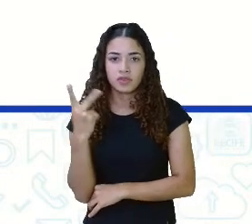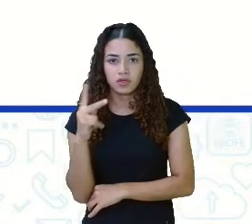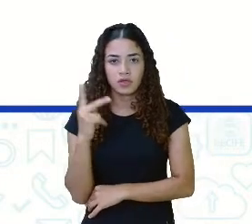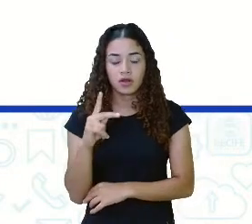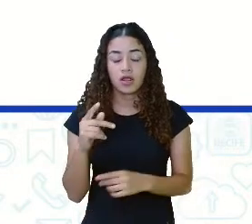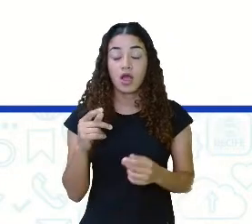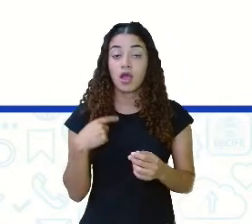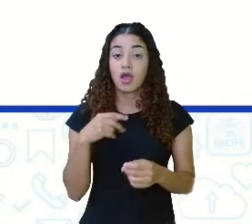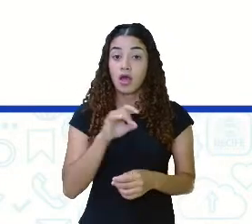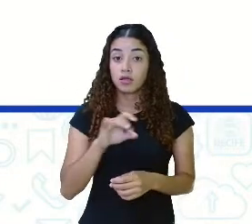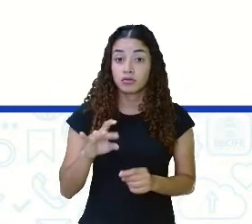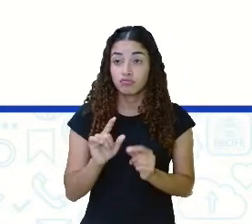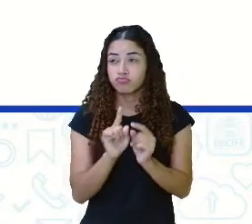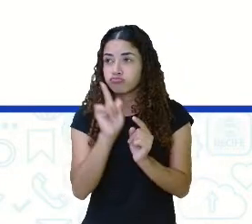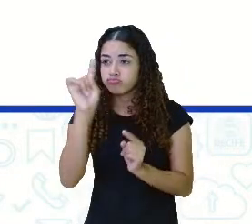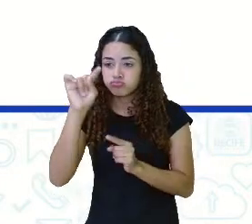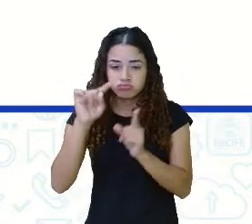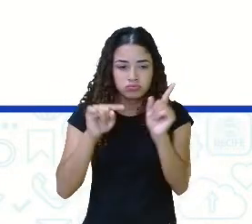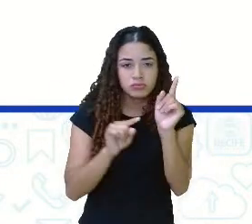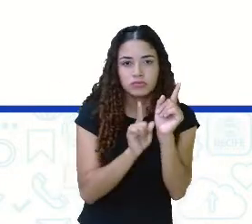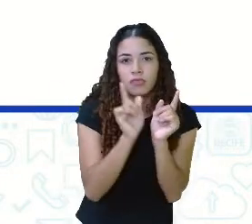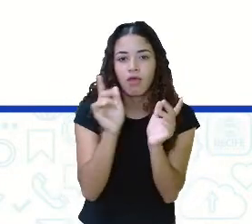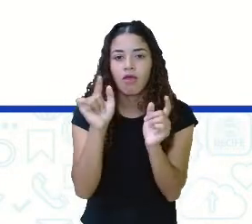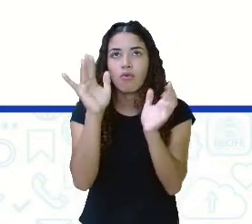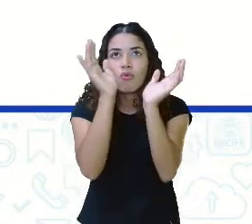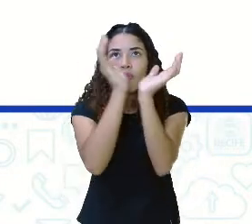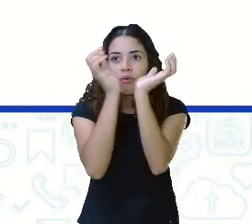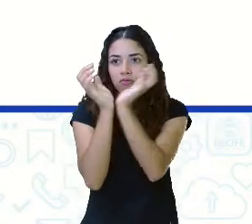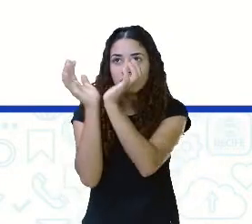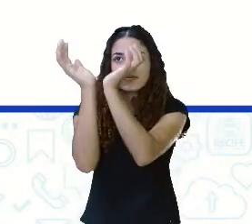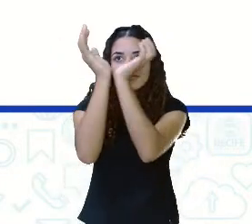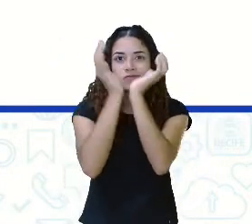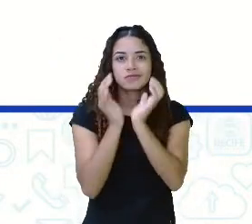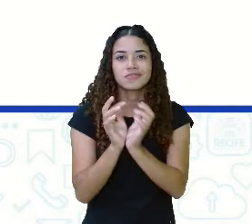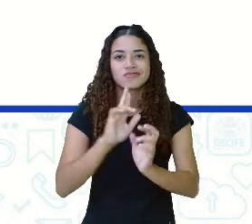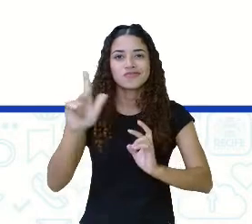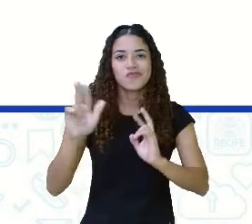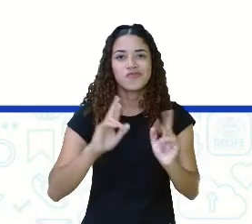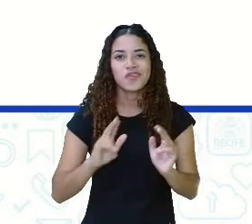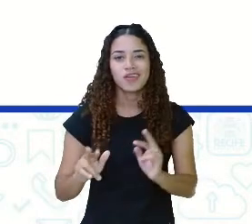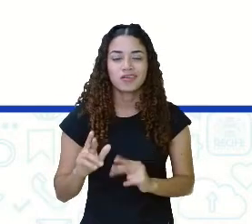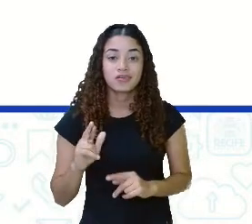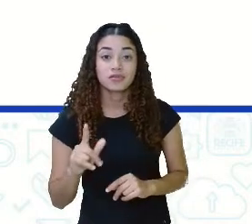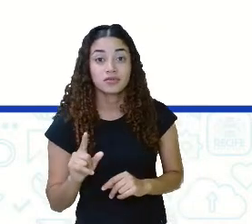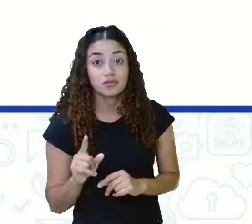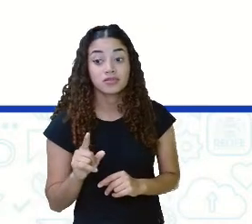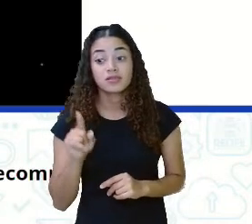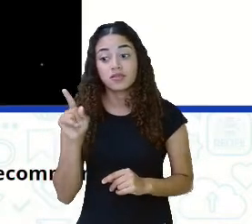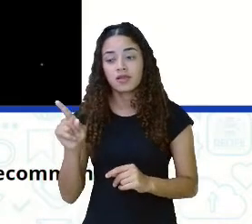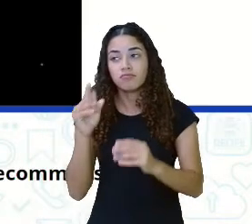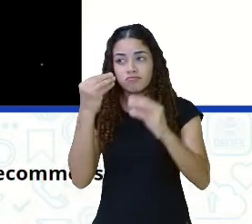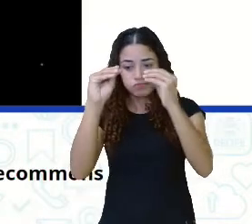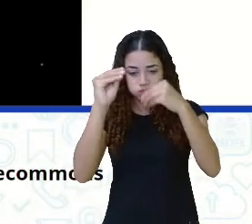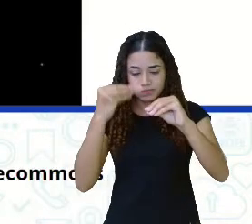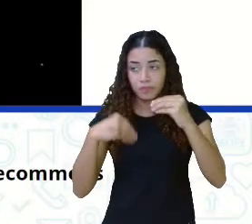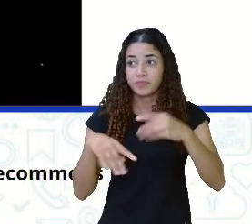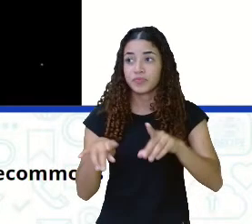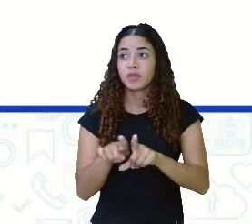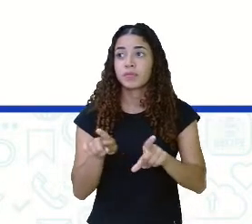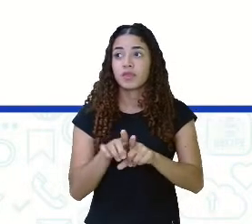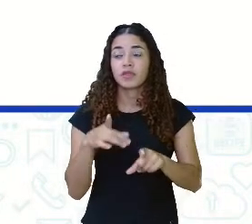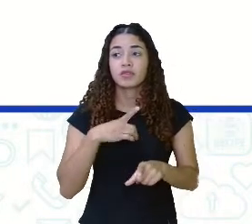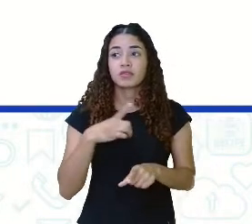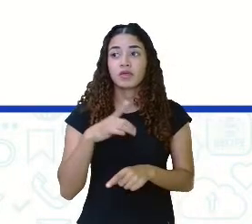raminho vai indicando um grupo diferente de organismos que ele, né, catalogou. E a gente tem um videozinho